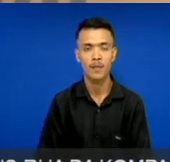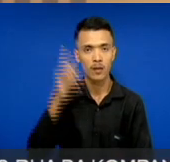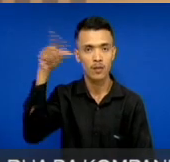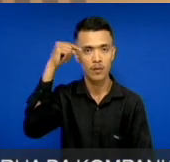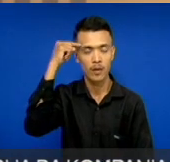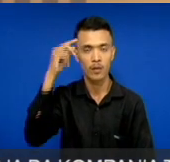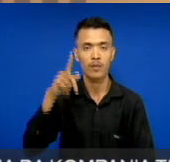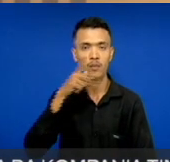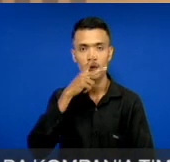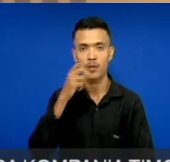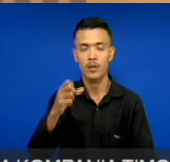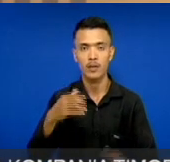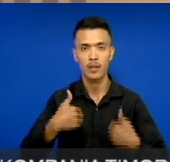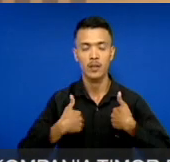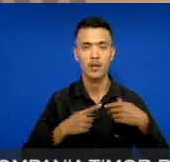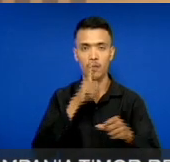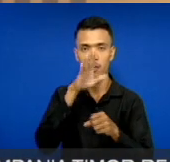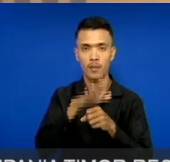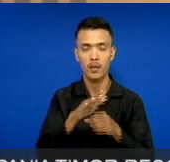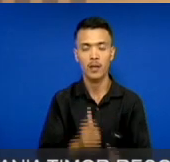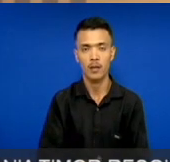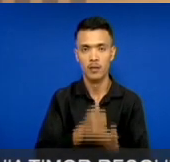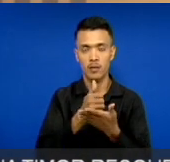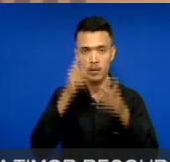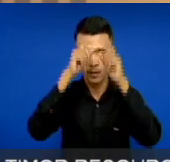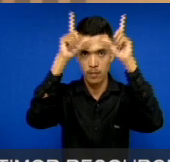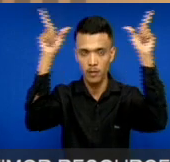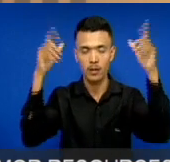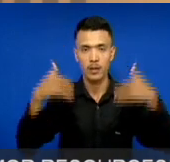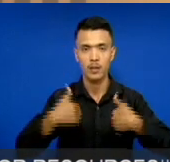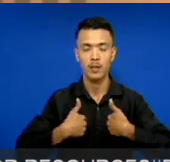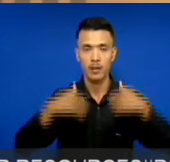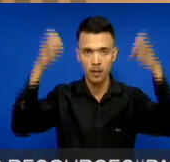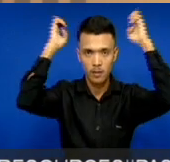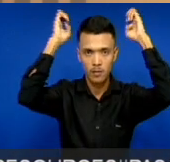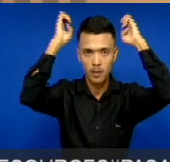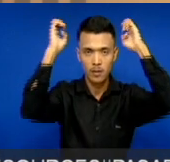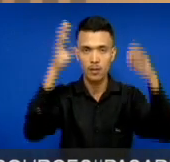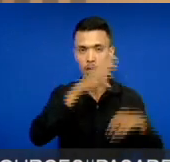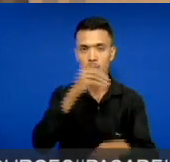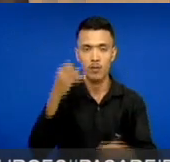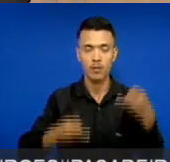Governo português e compromisso apoio Timor-Leste e a setor educação na justiça.